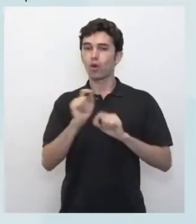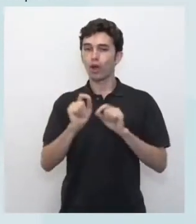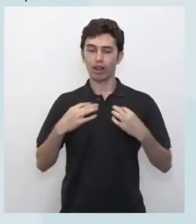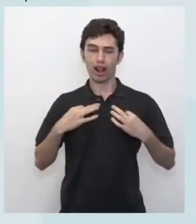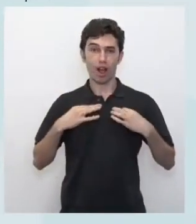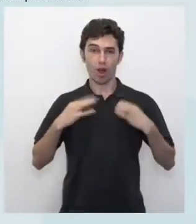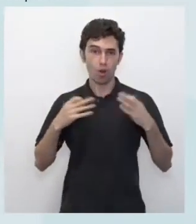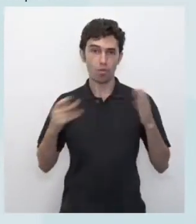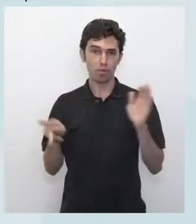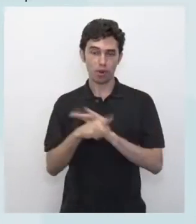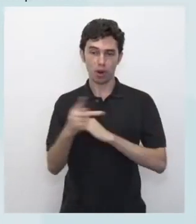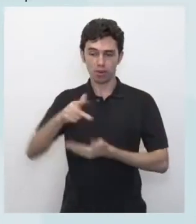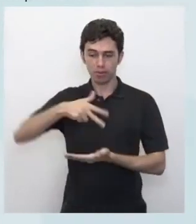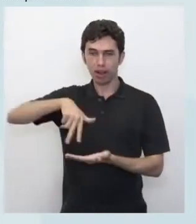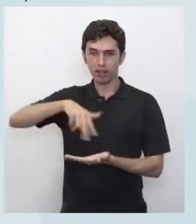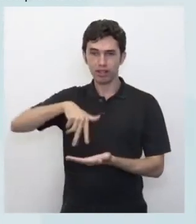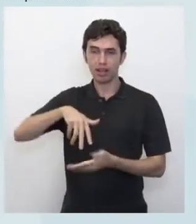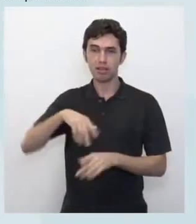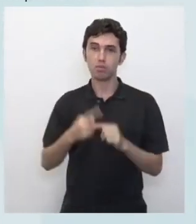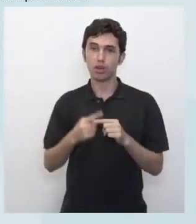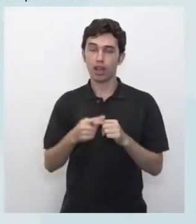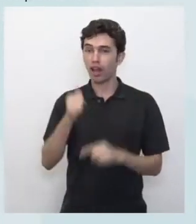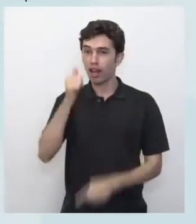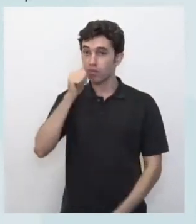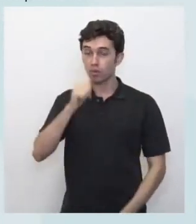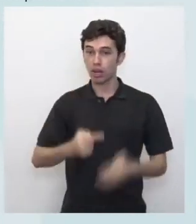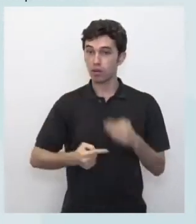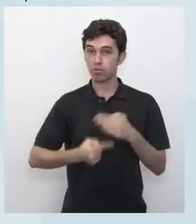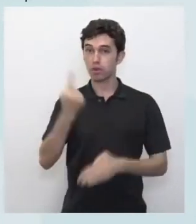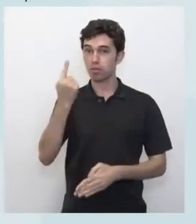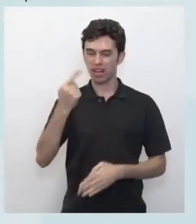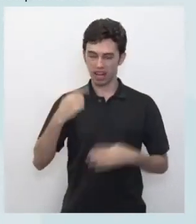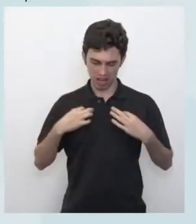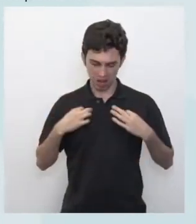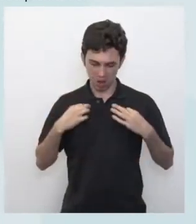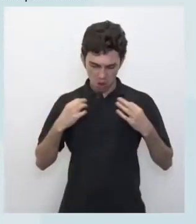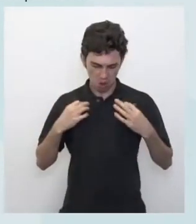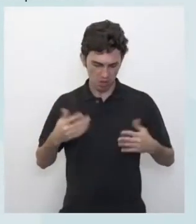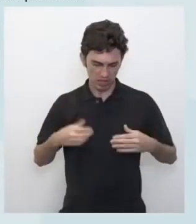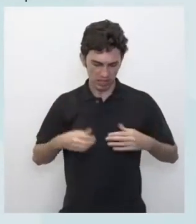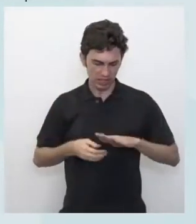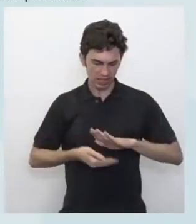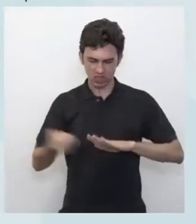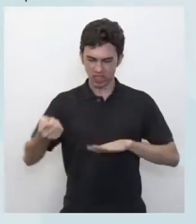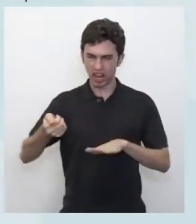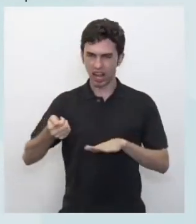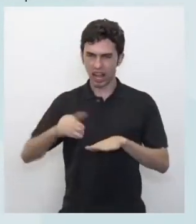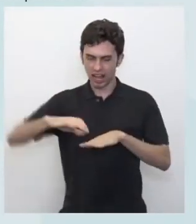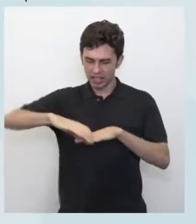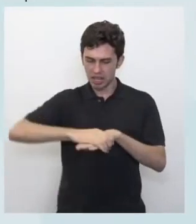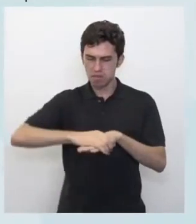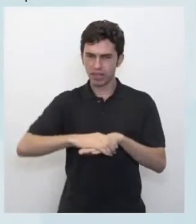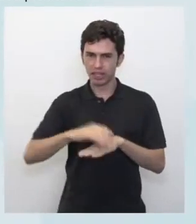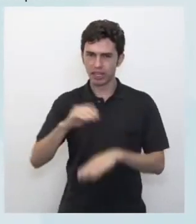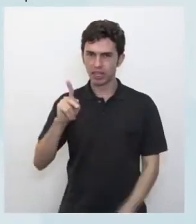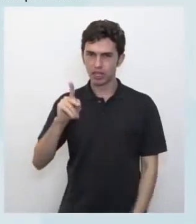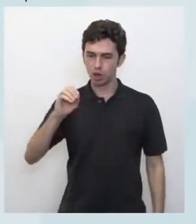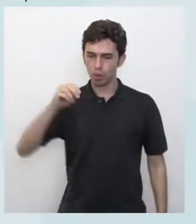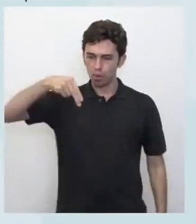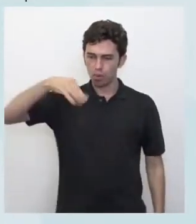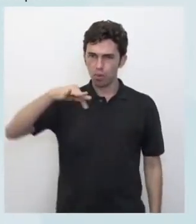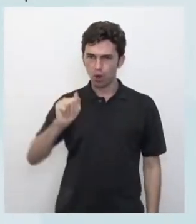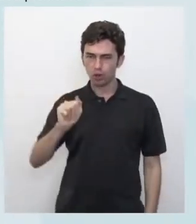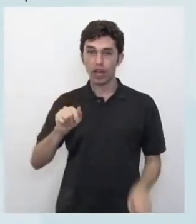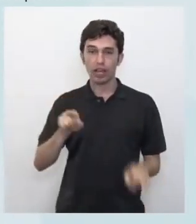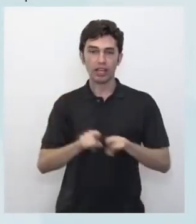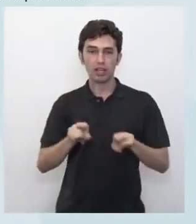vestuário da dança. Ela foi a primeira bailarina a abolir a sapatilha de ponta, né, e a usar figurinos mais leves,